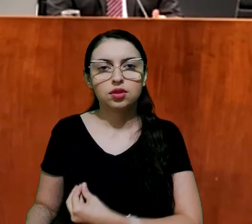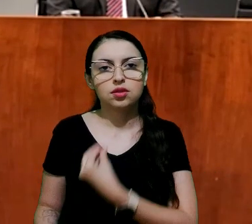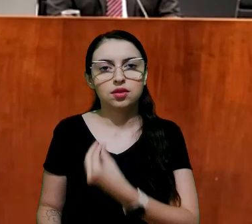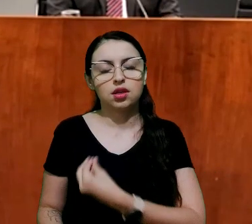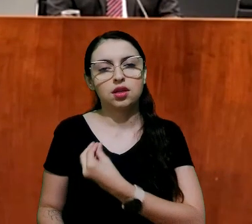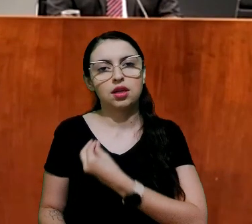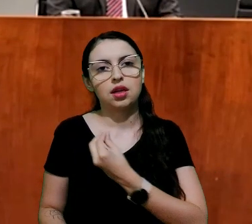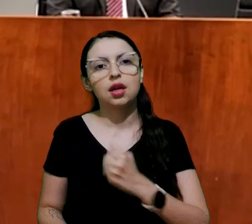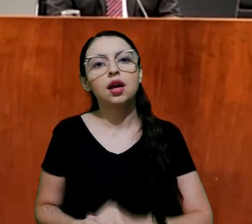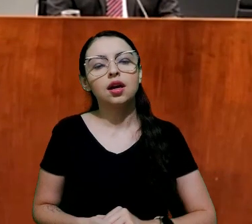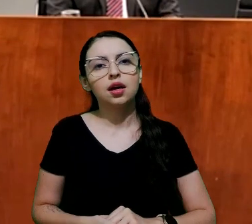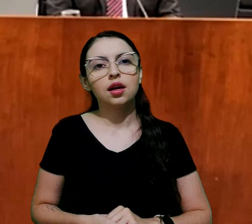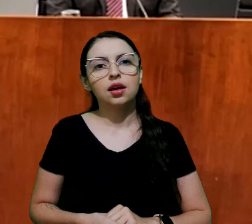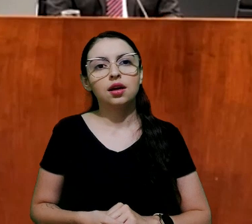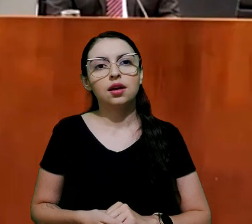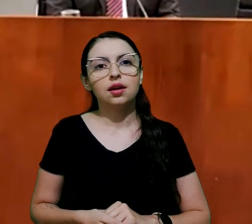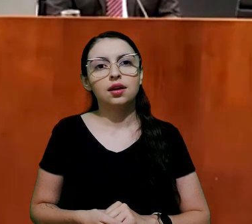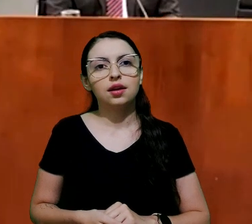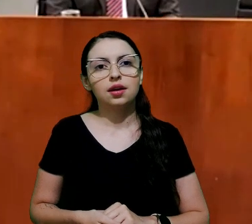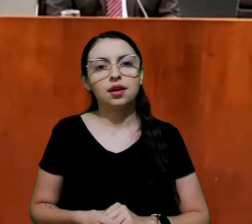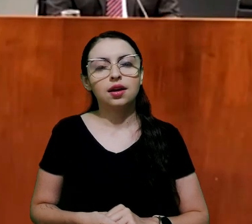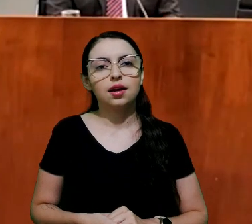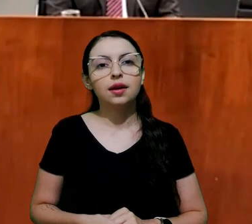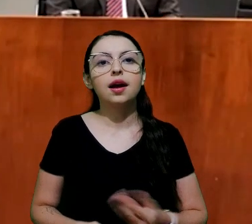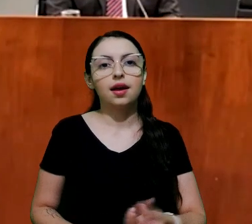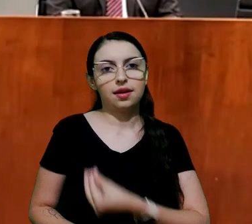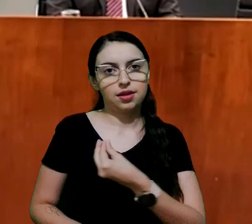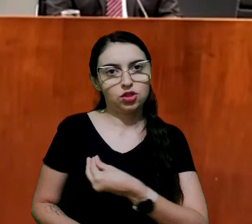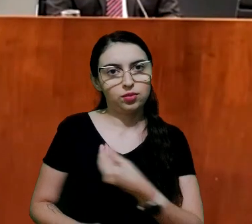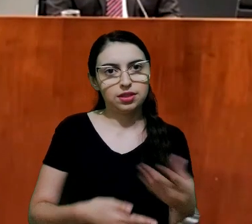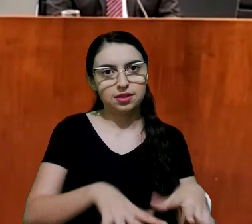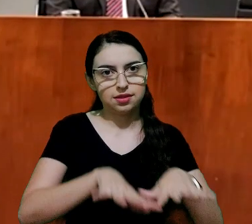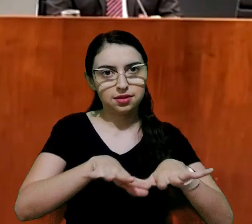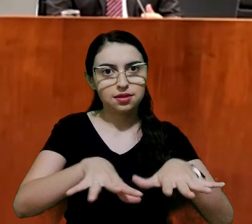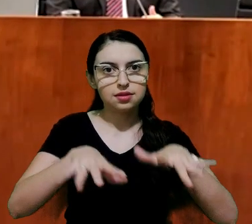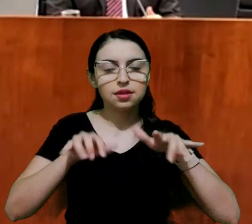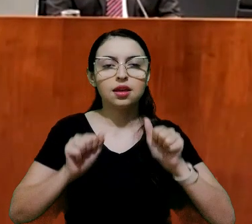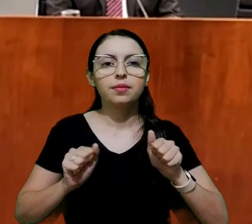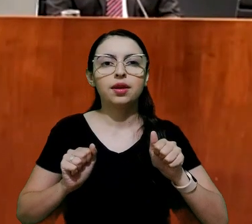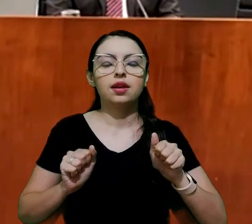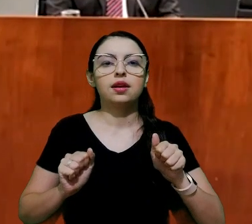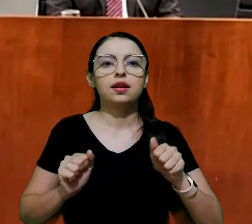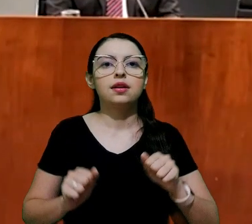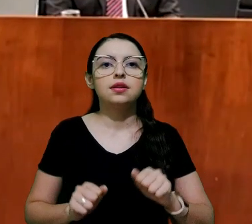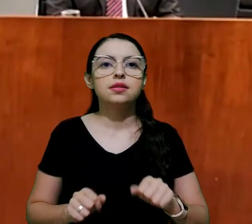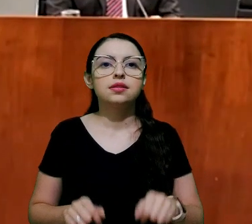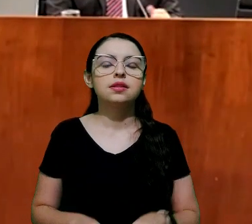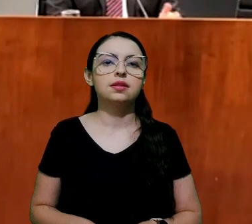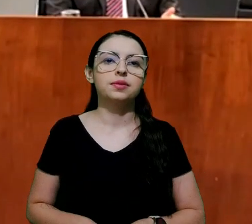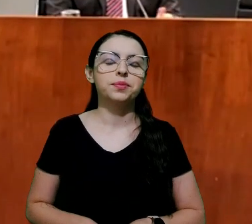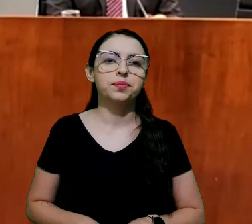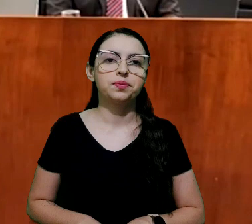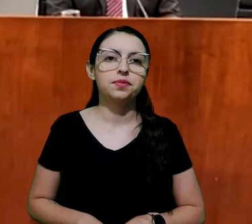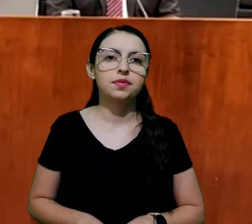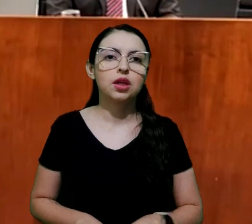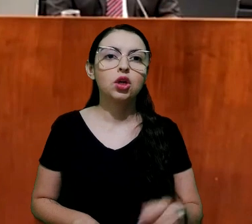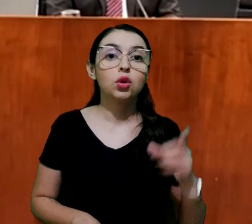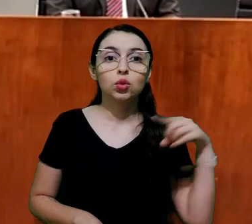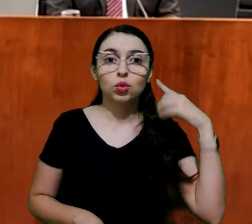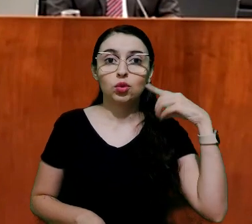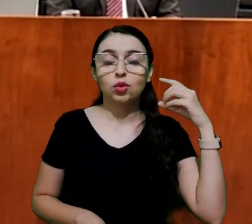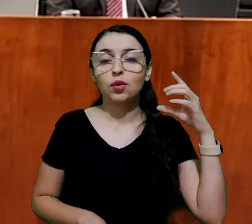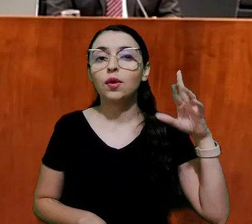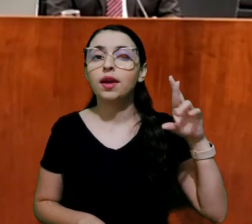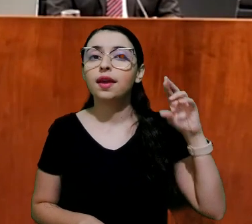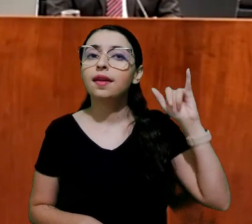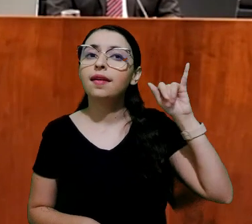honram aqui com a sua presença. Destaco a presença aqui entre nós do doutor Ricardo Rezende, da professora